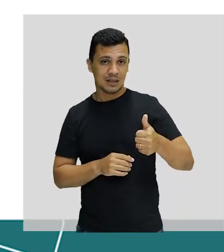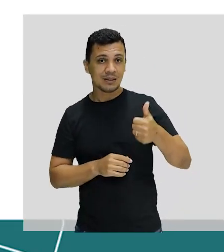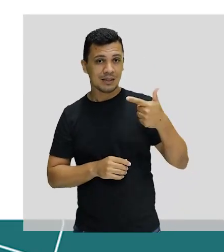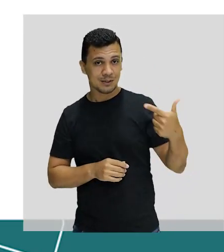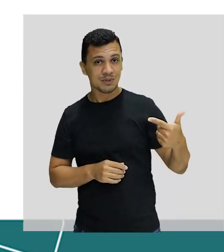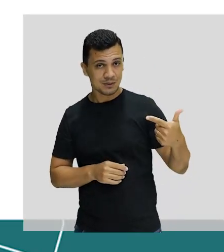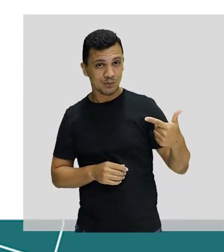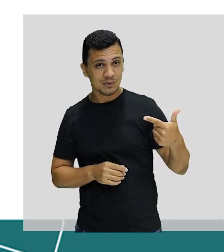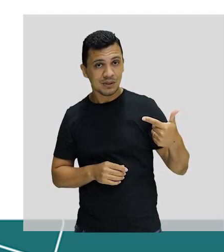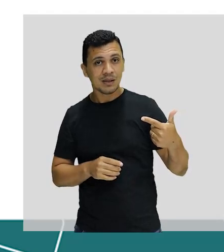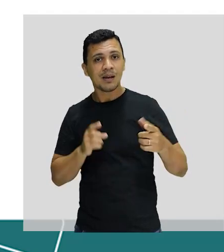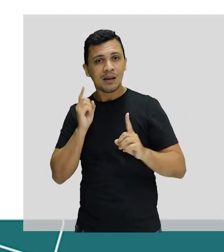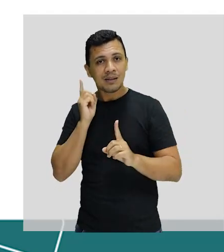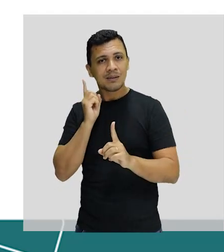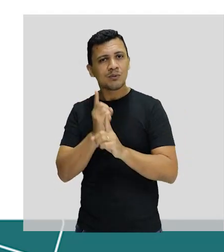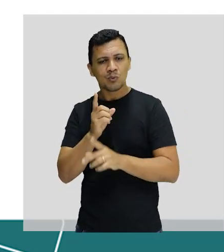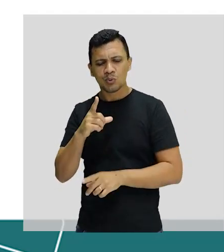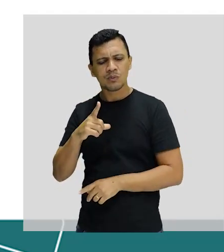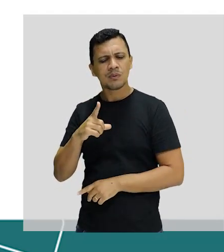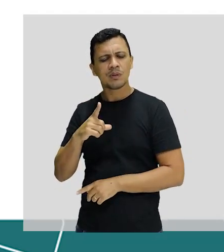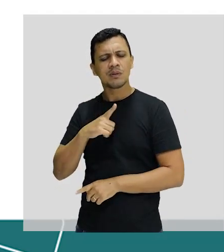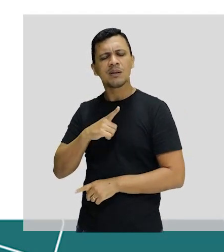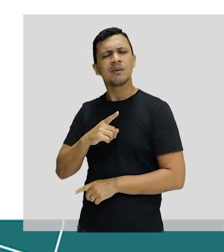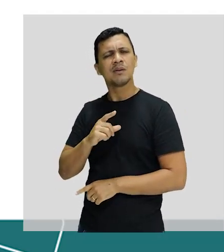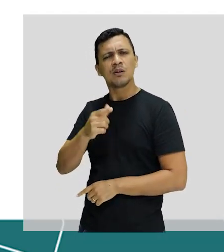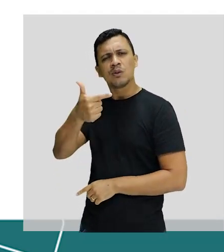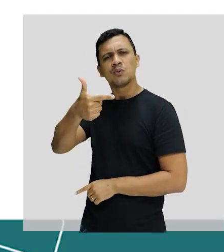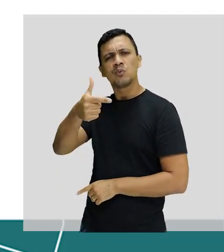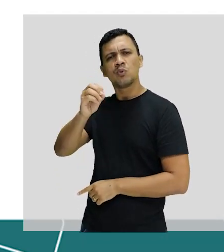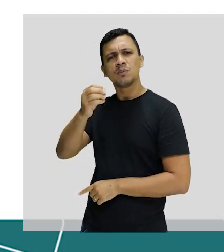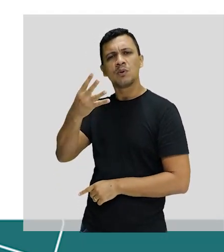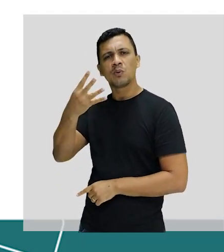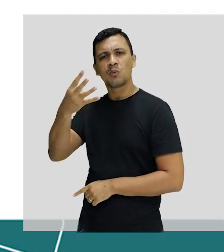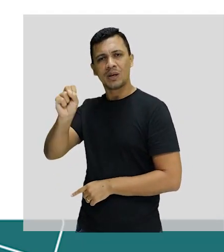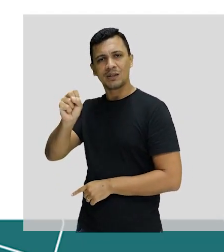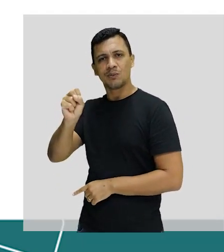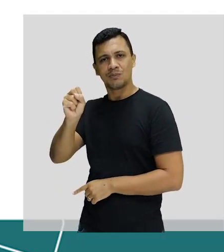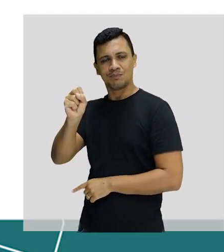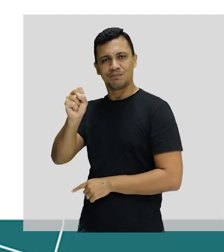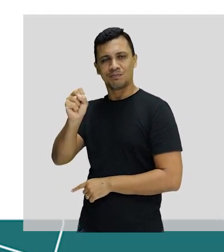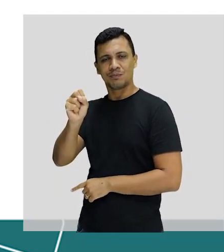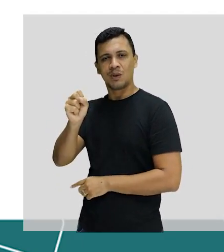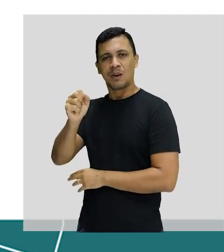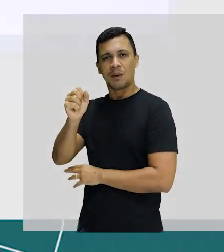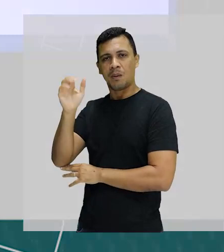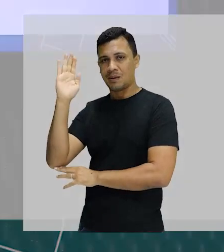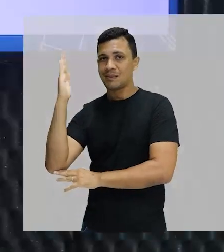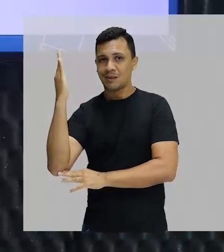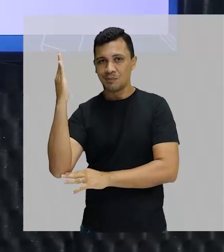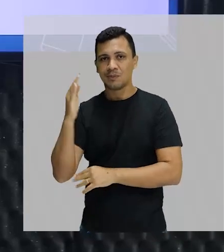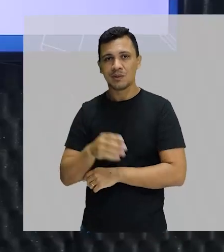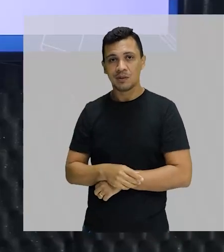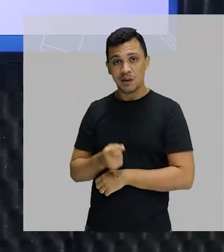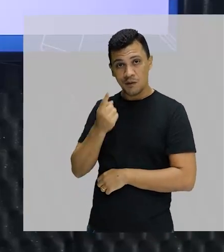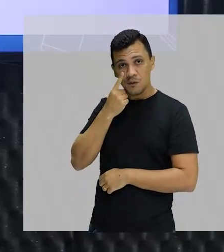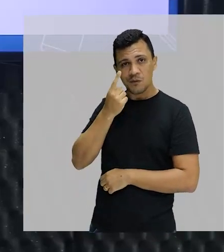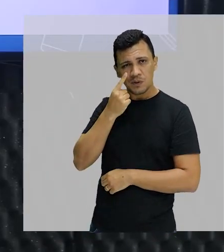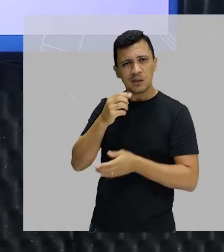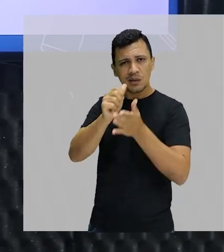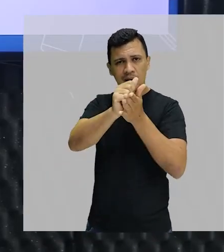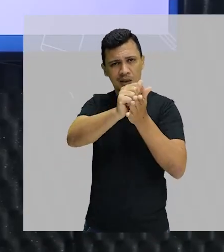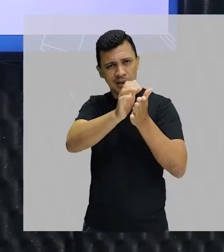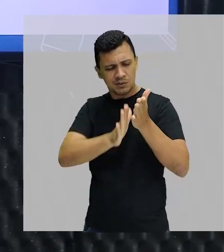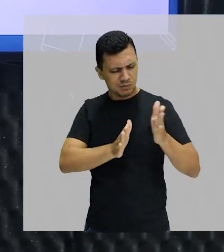12ª pilha. Teremos 2048 tábuas. Então, gente, ao longo dos exercícios, você viu que o